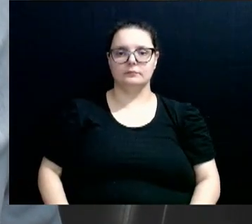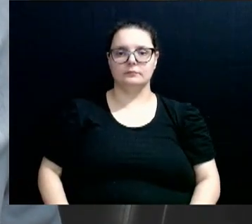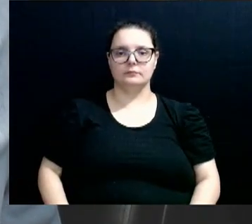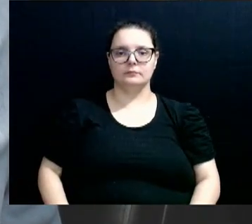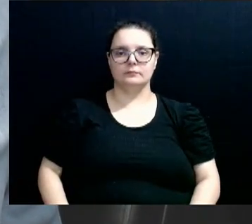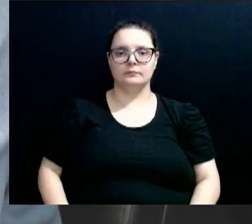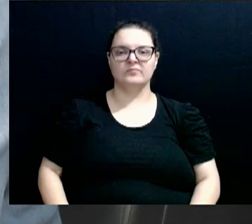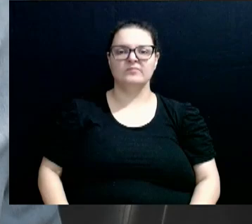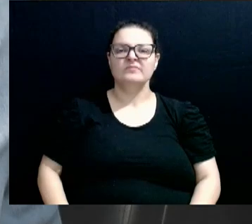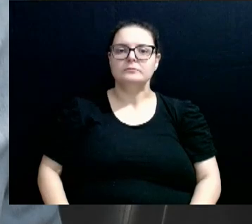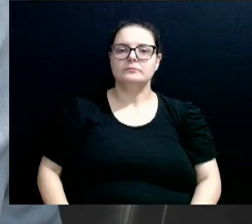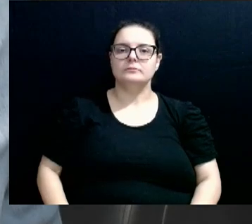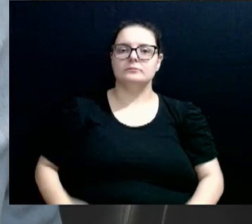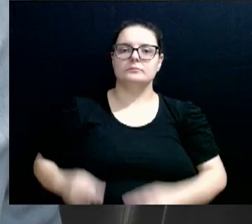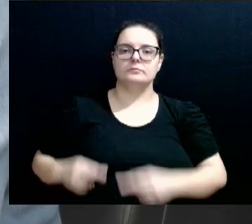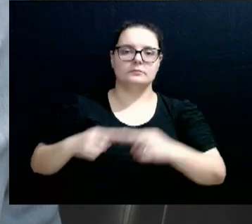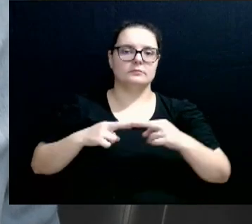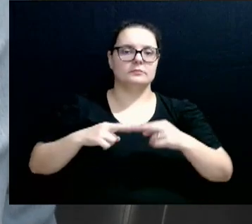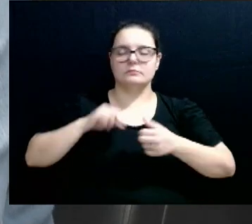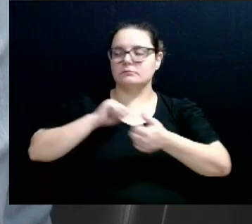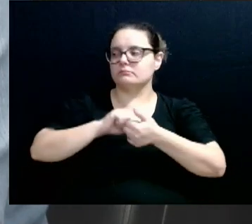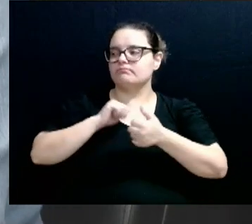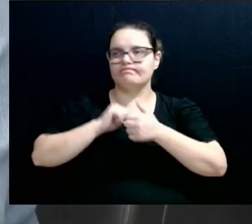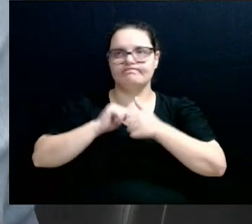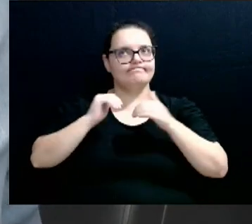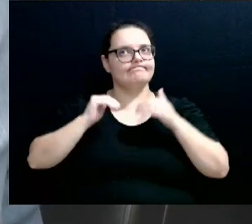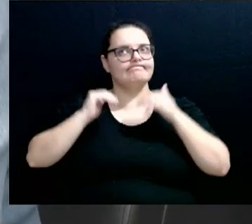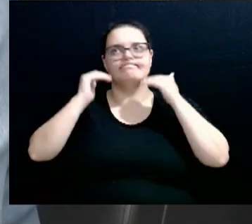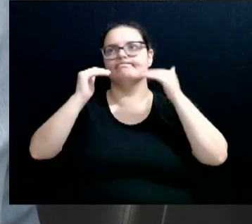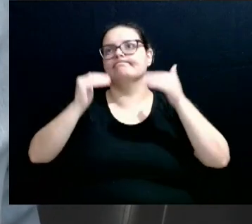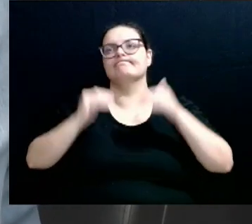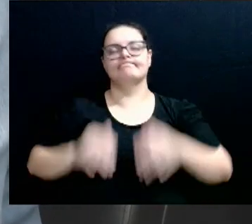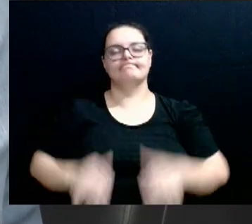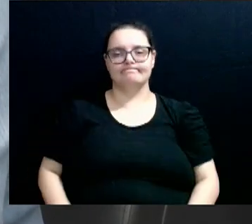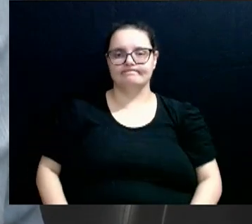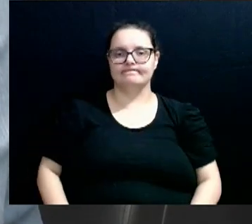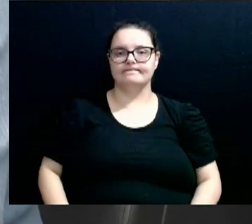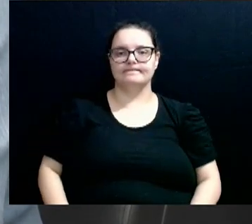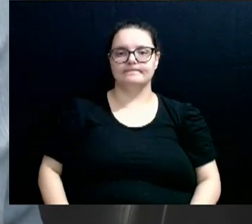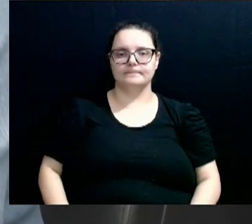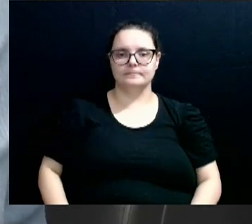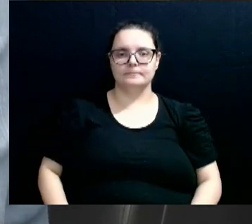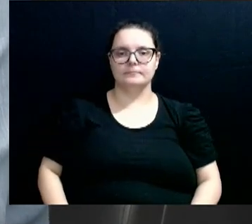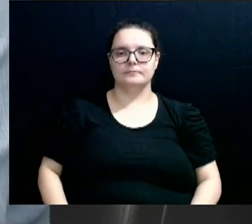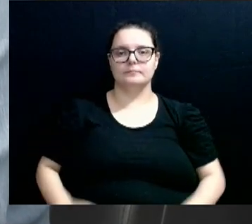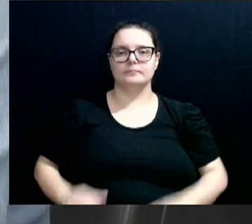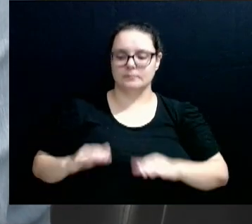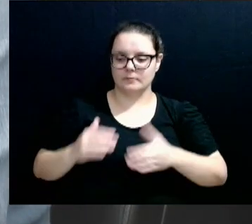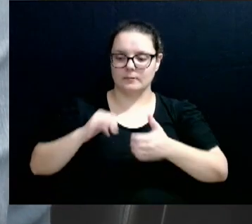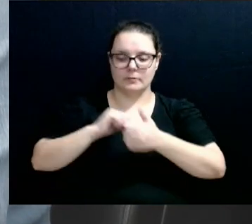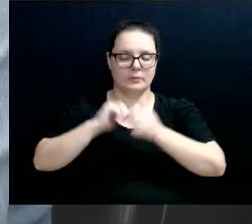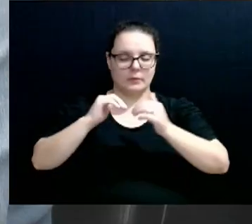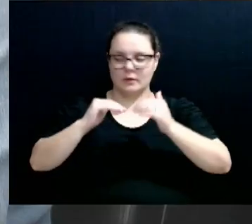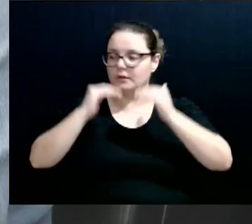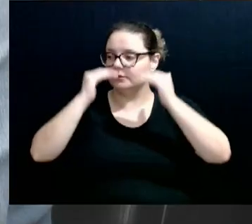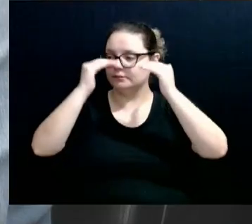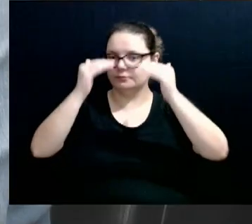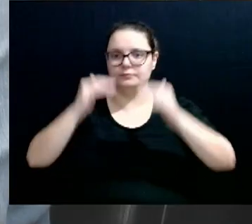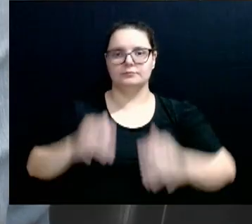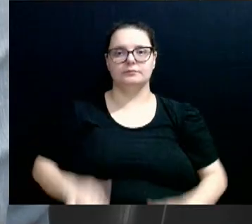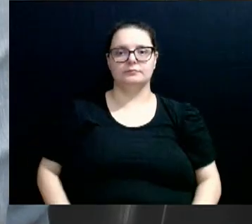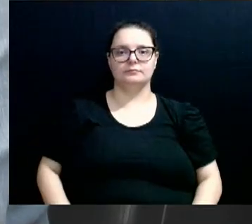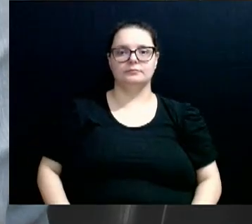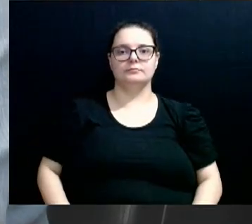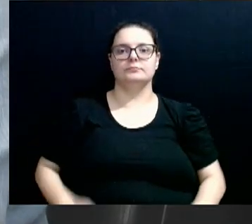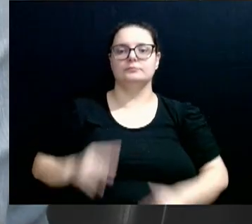muito qualificada, né? Então, é um grupo com uma qualificação bastante alta do ponto de vista acadêmico, né?